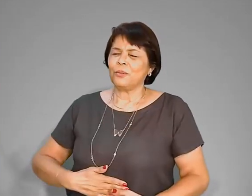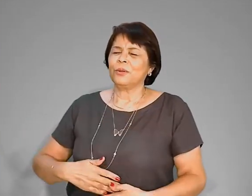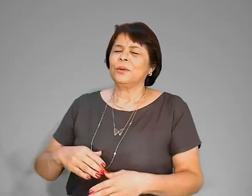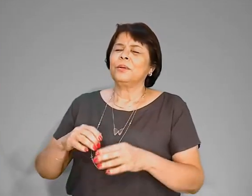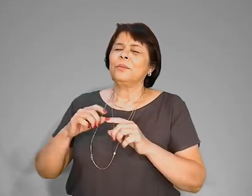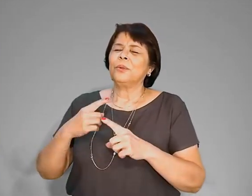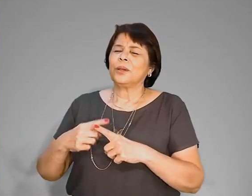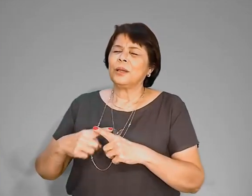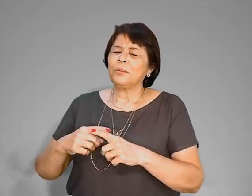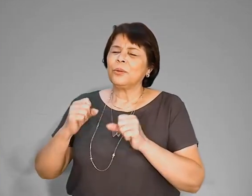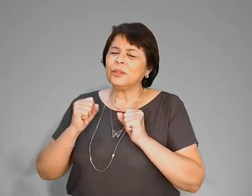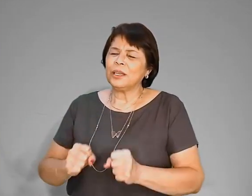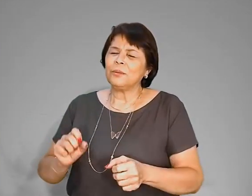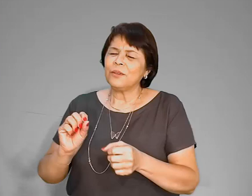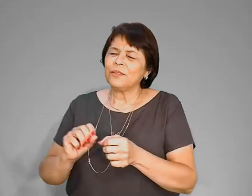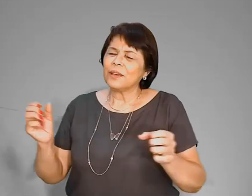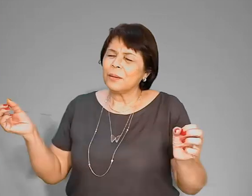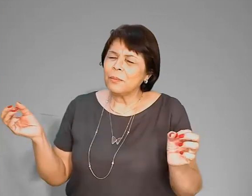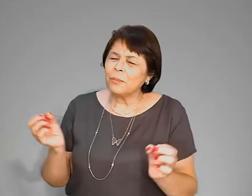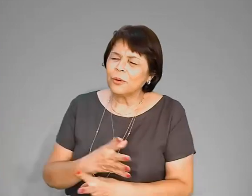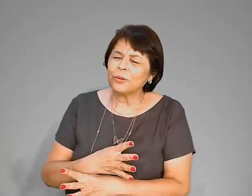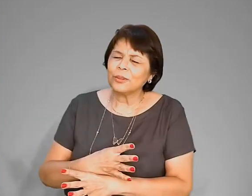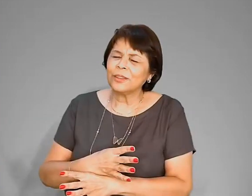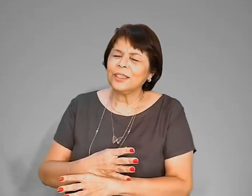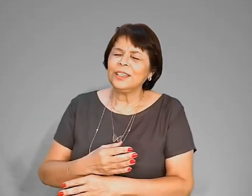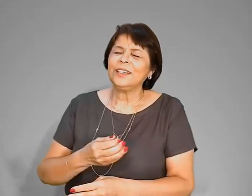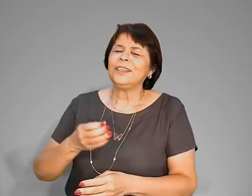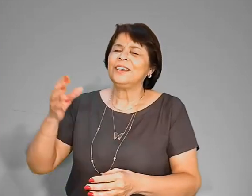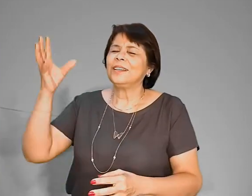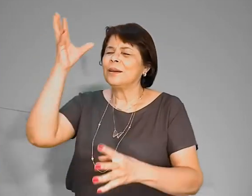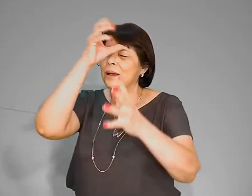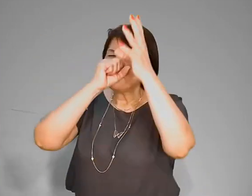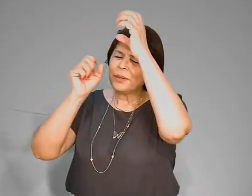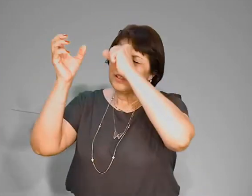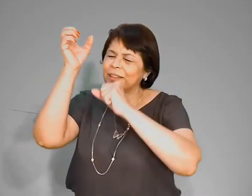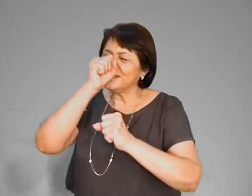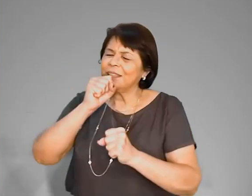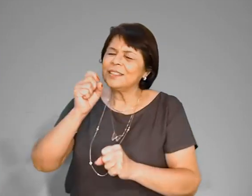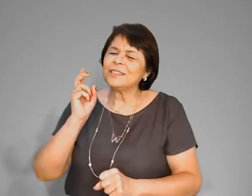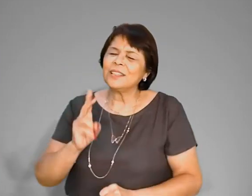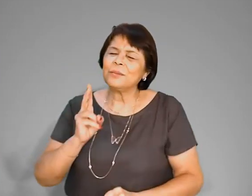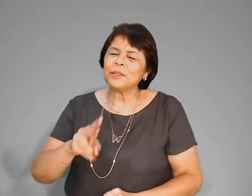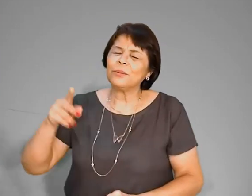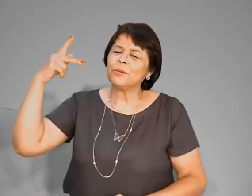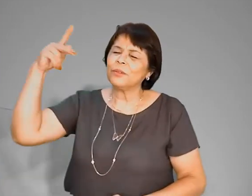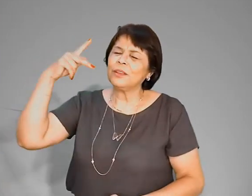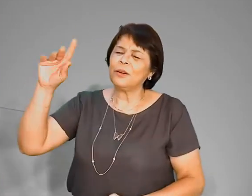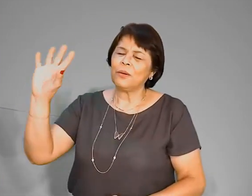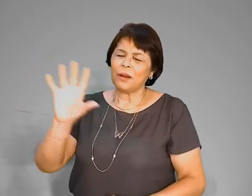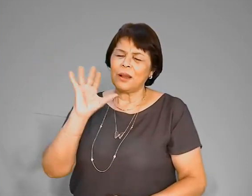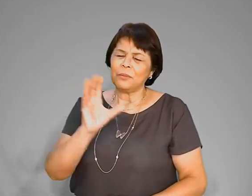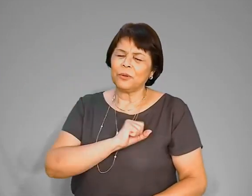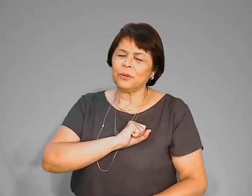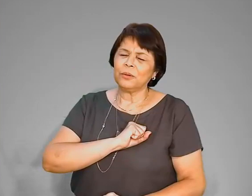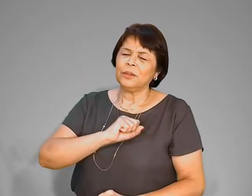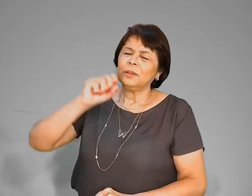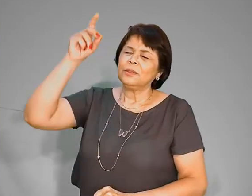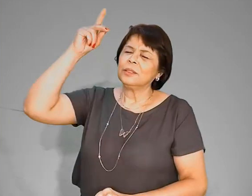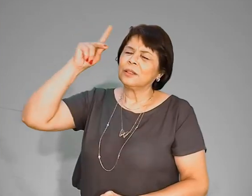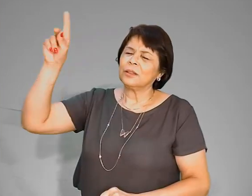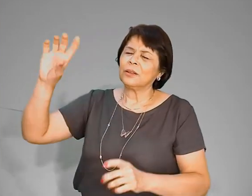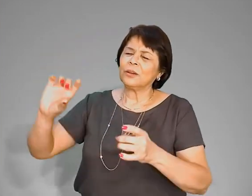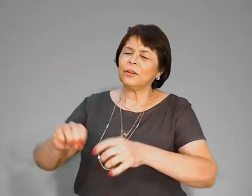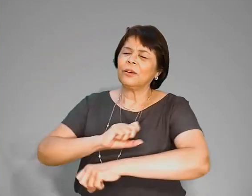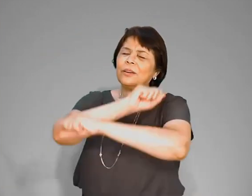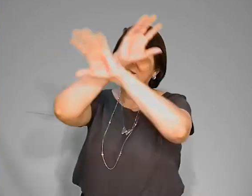para crescermos um edifício em amor para a glória do Deus Pai, Deus Filho, Deus Espírito Santo. Em nome